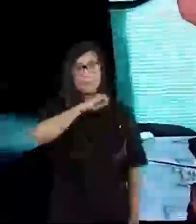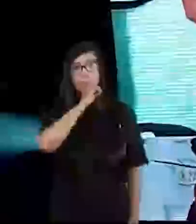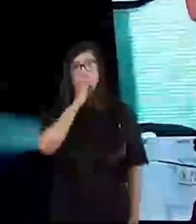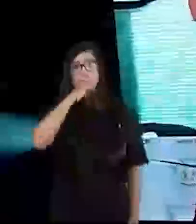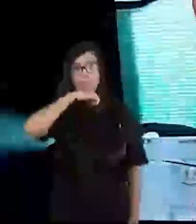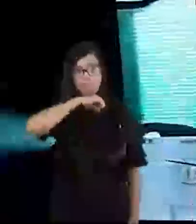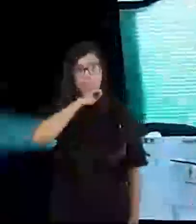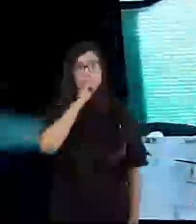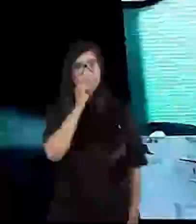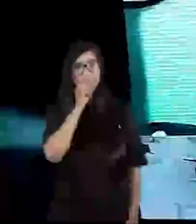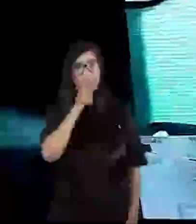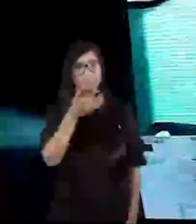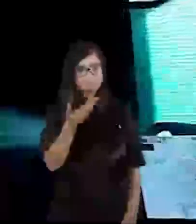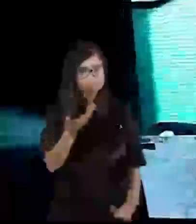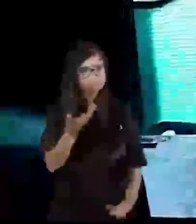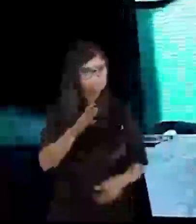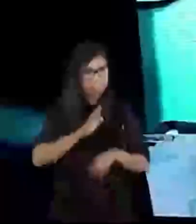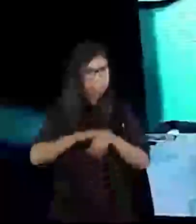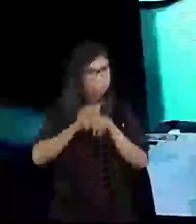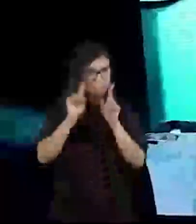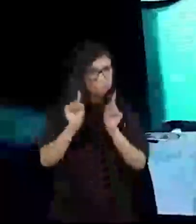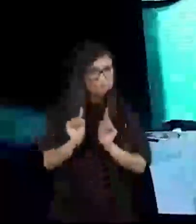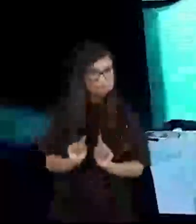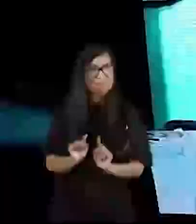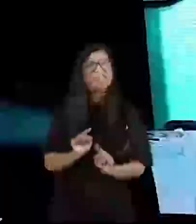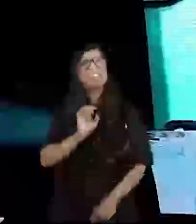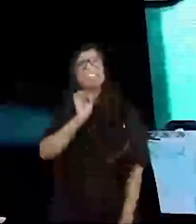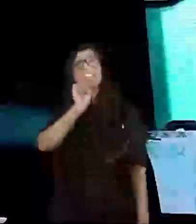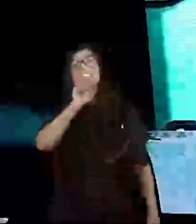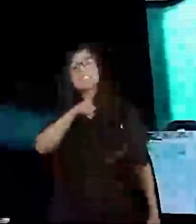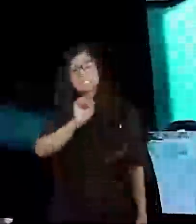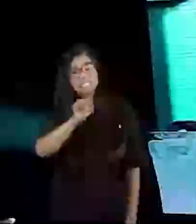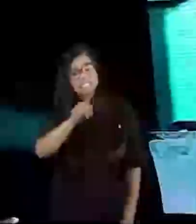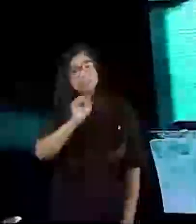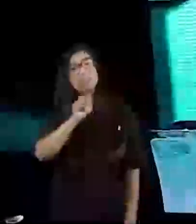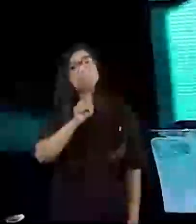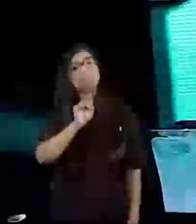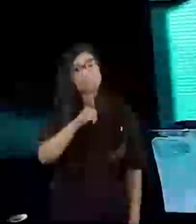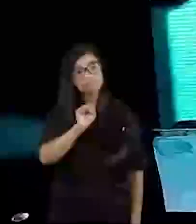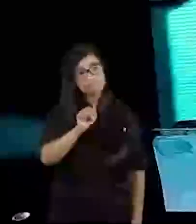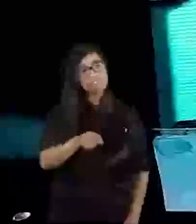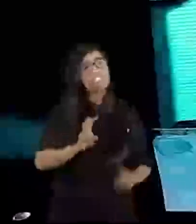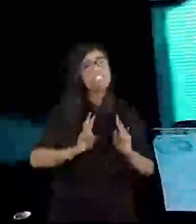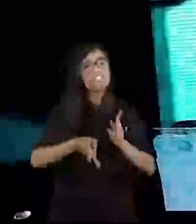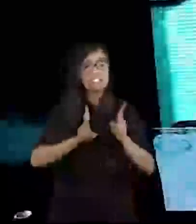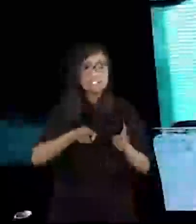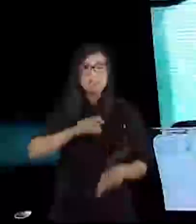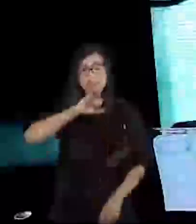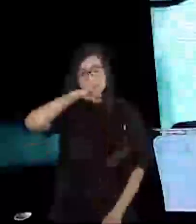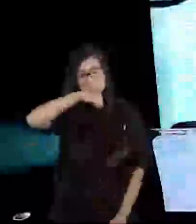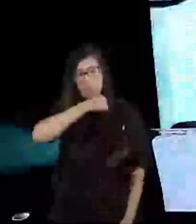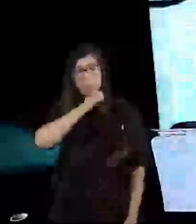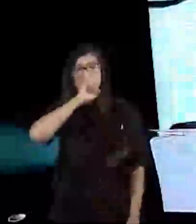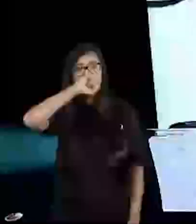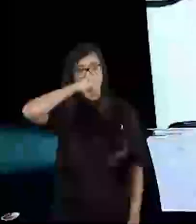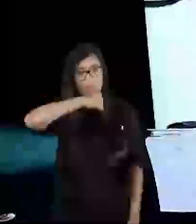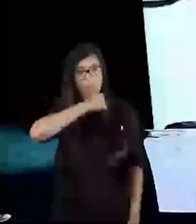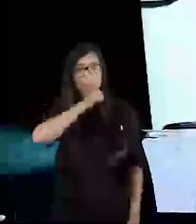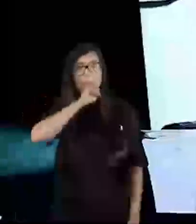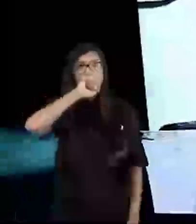Isso incomoda? Incomoda muito. Gente, isso não é mentira, isso é real. Recebo